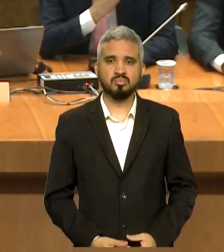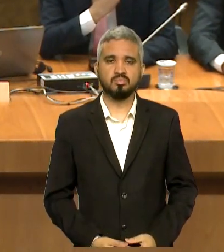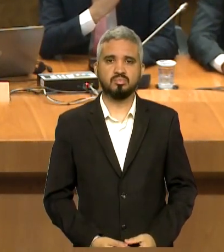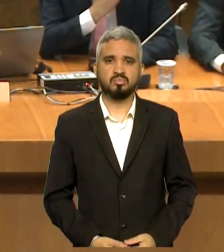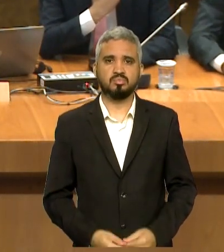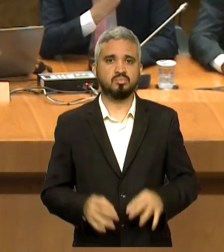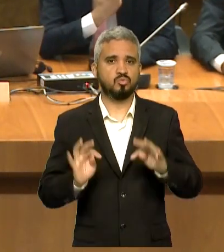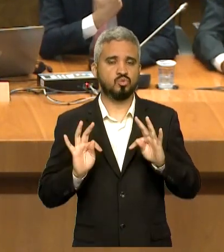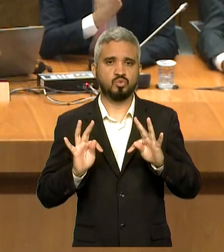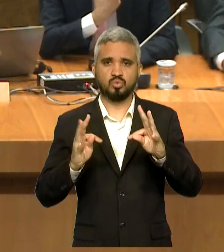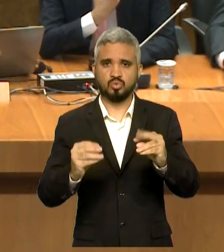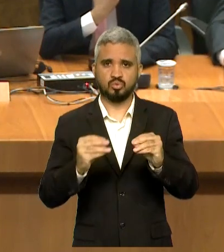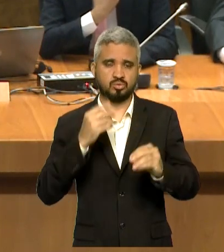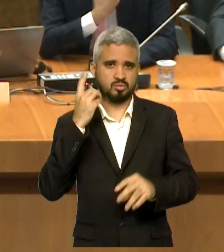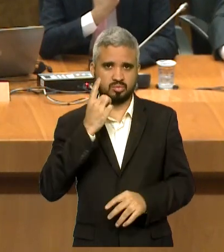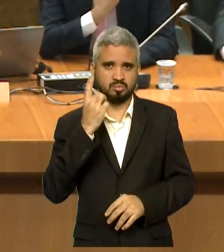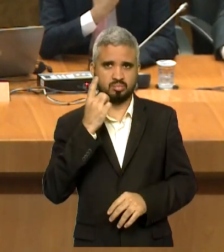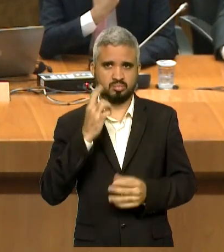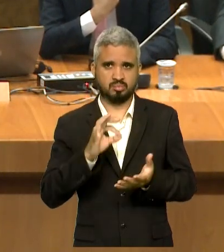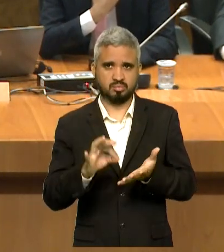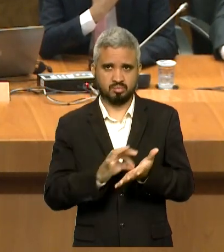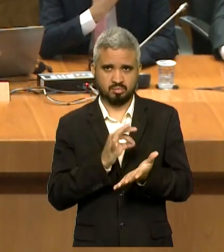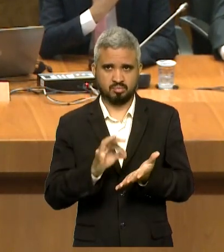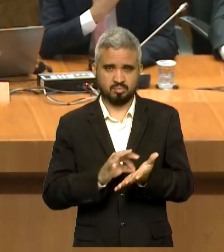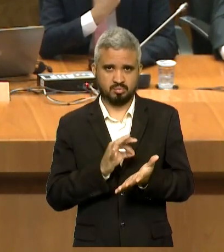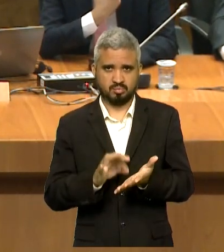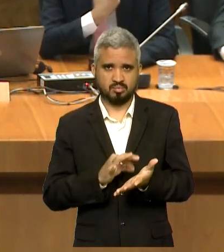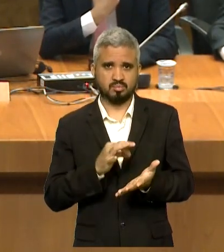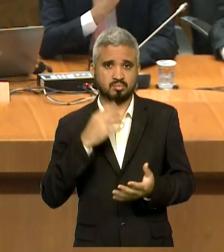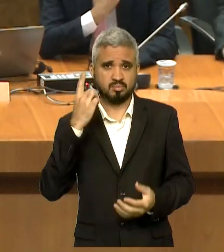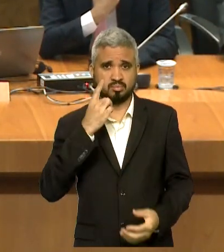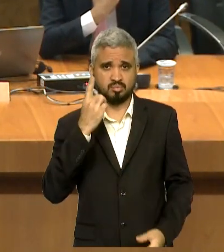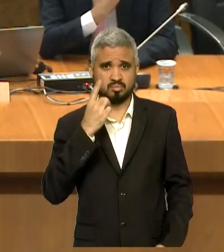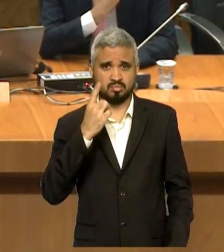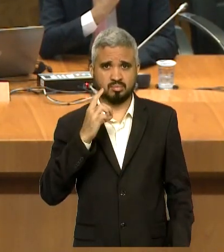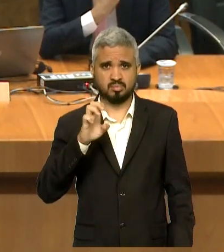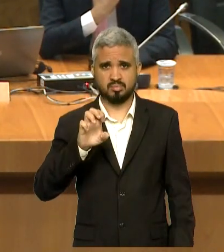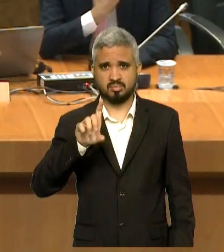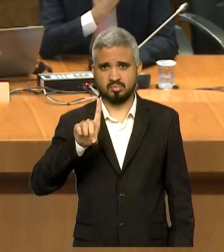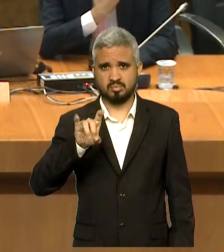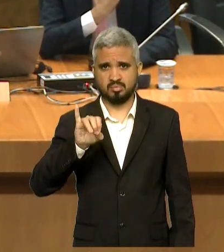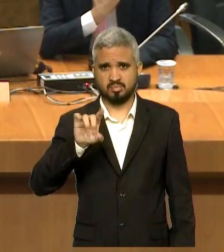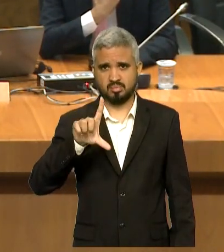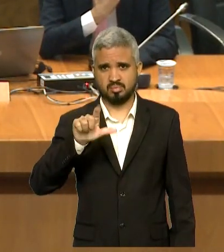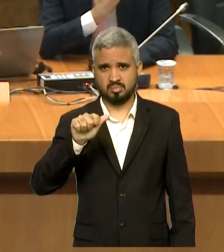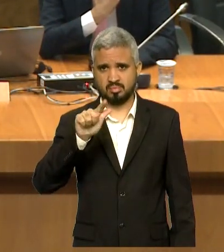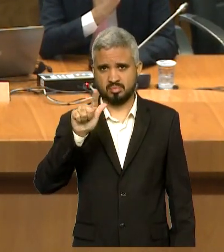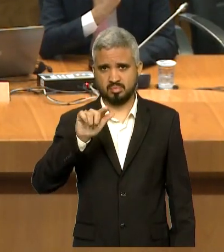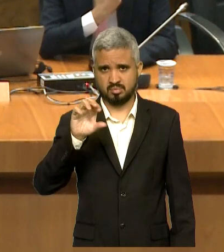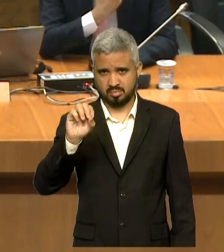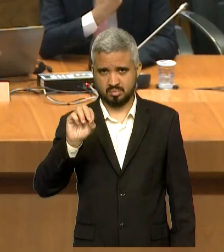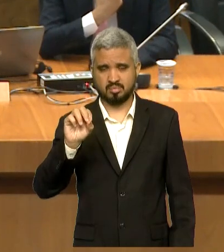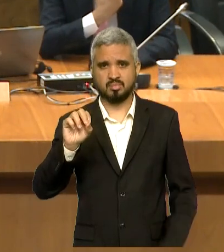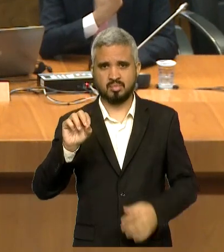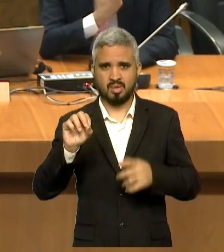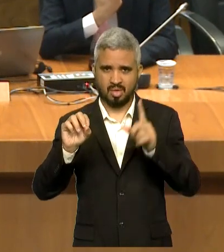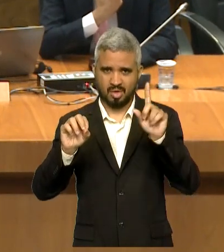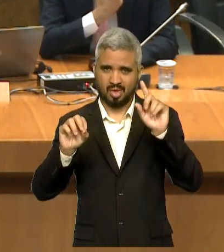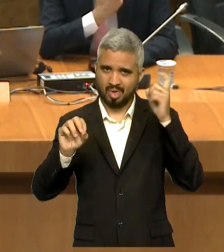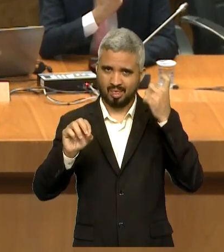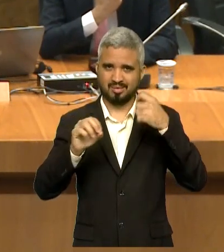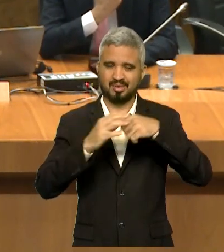Subscrito por todos os presentes. Prova que o deputado Edilásio é uma pessoa muito querida na casa. Requerimento número